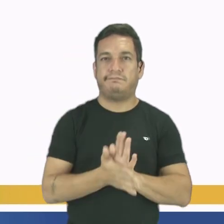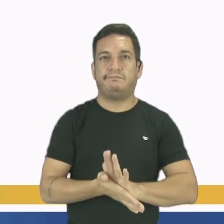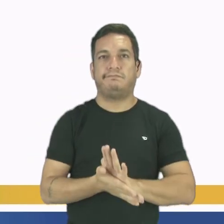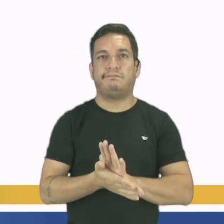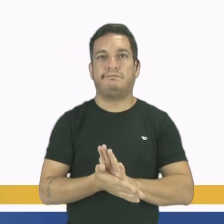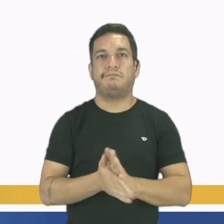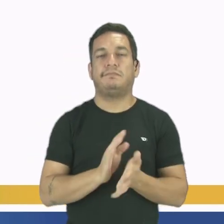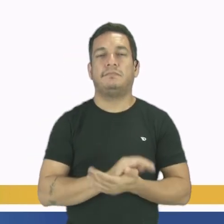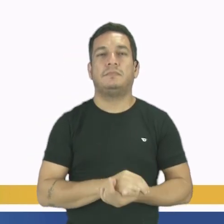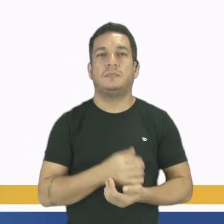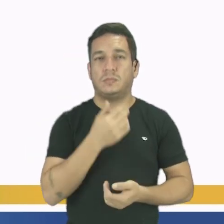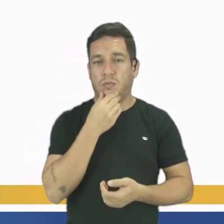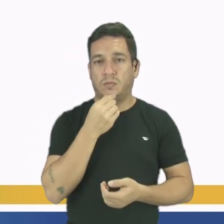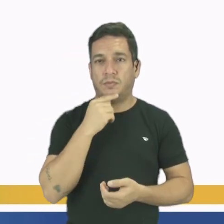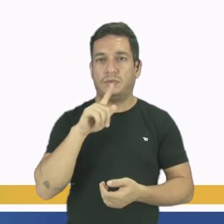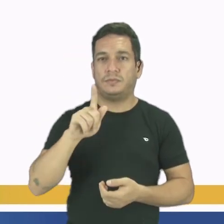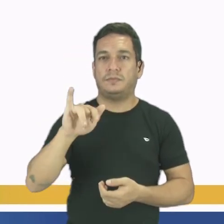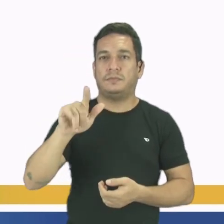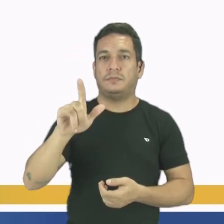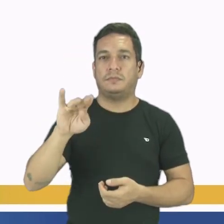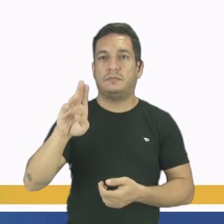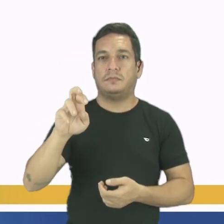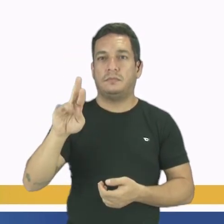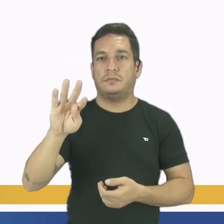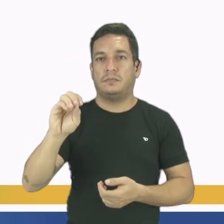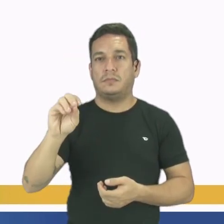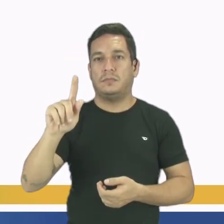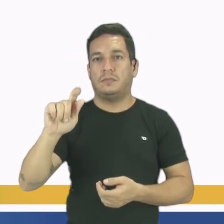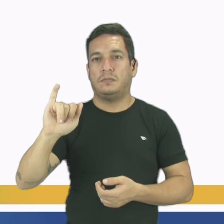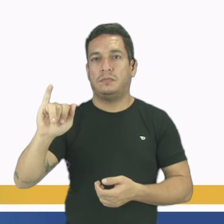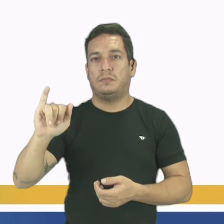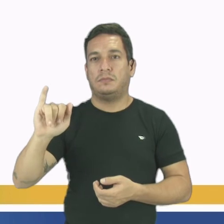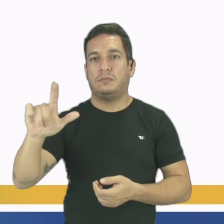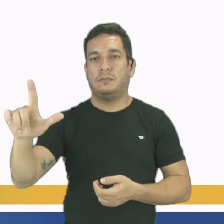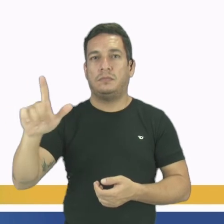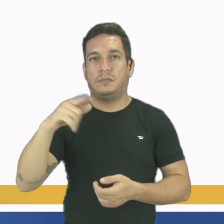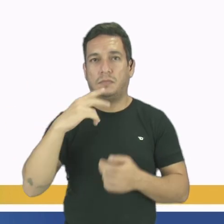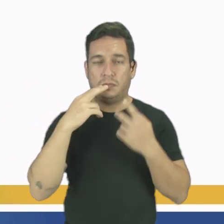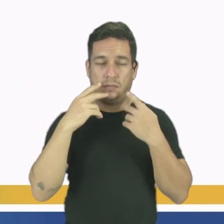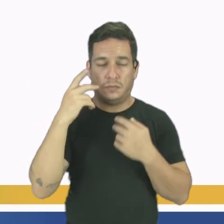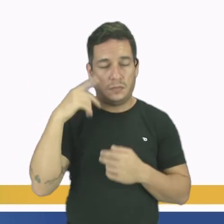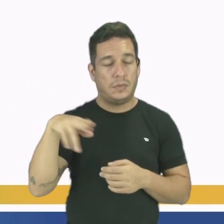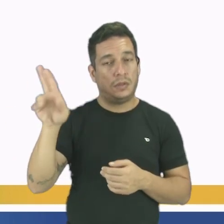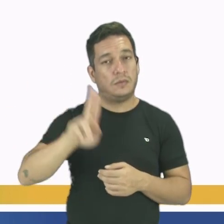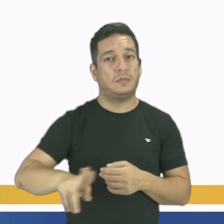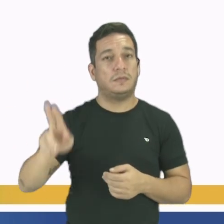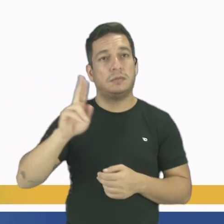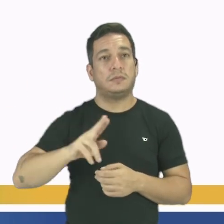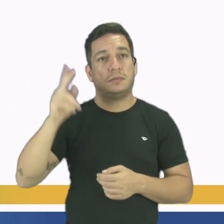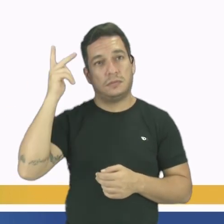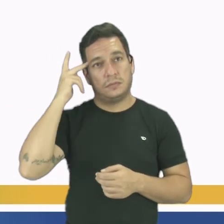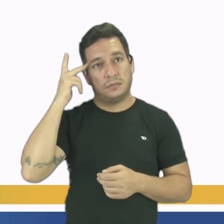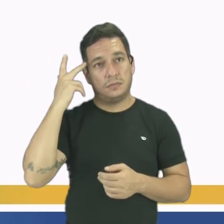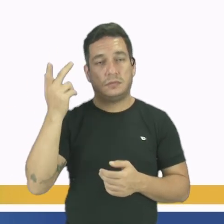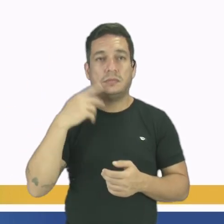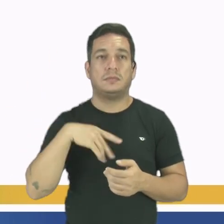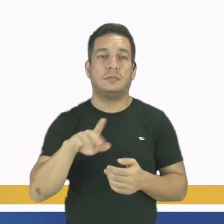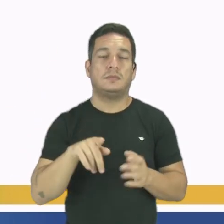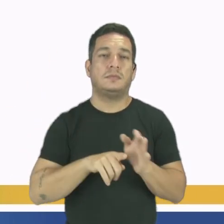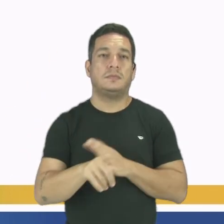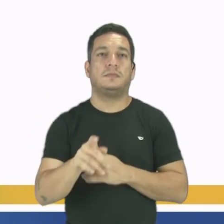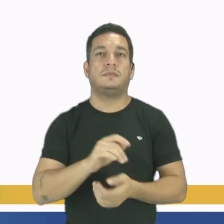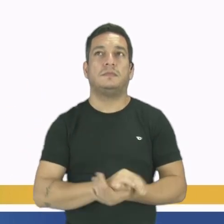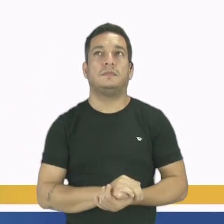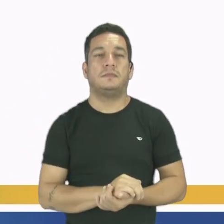novidade. Essa música do Gilberto Gil saiu aqui na Universidade Anhembi Morumbi com a seguinte questão.